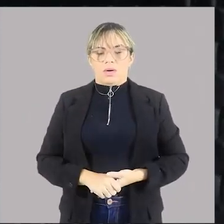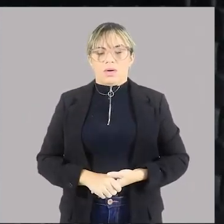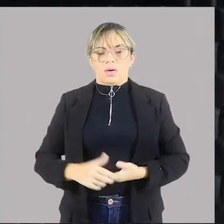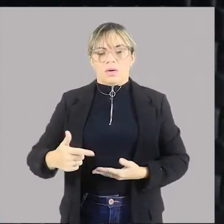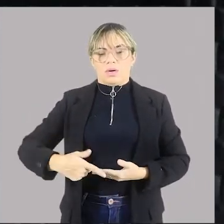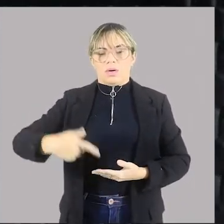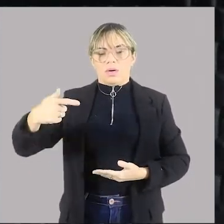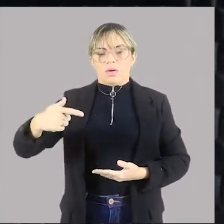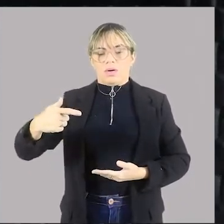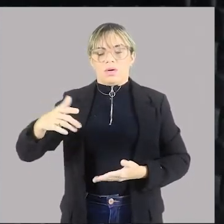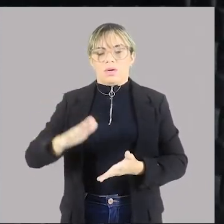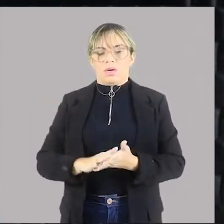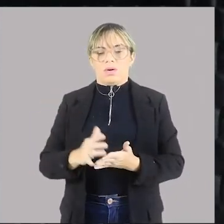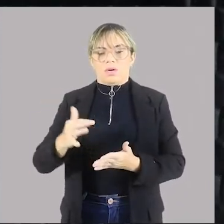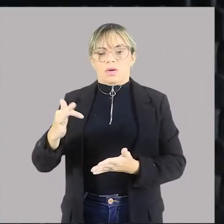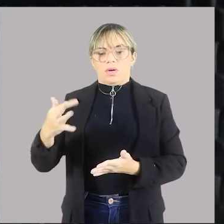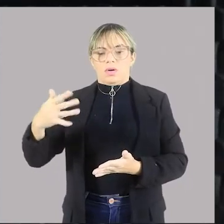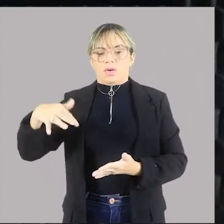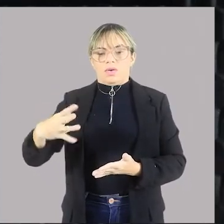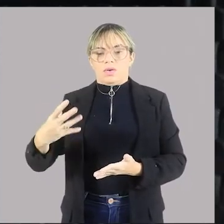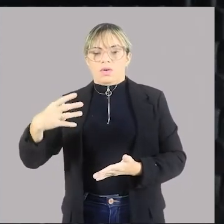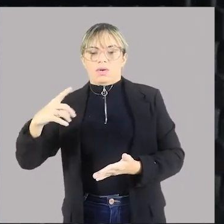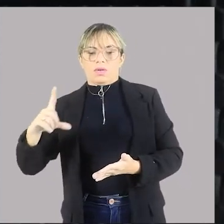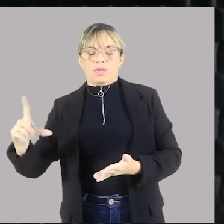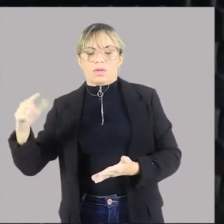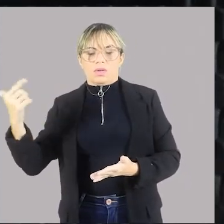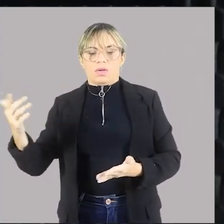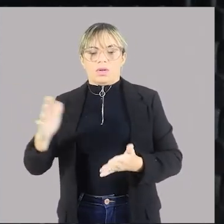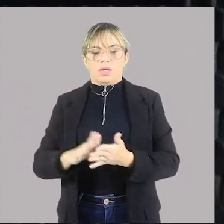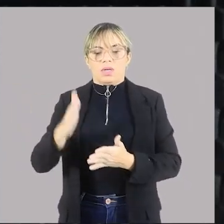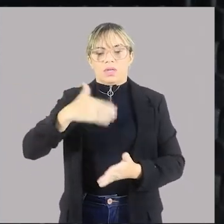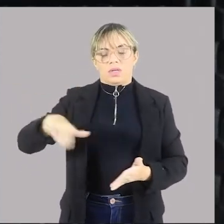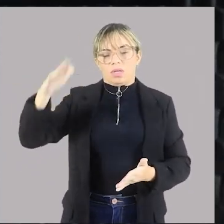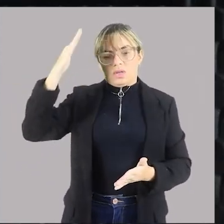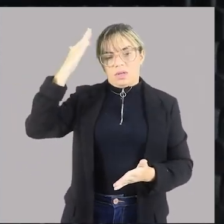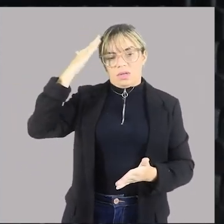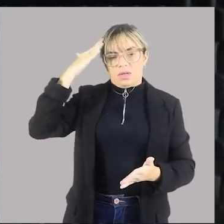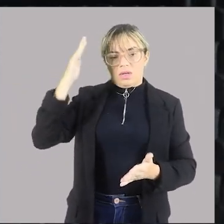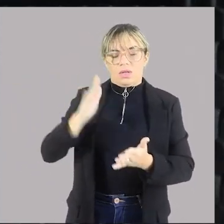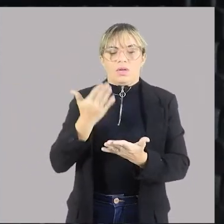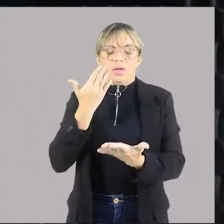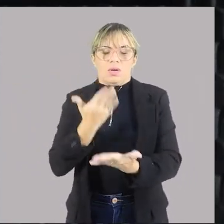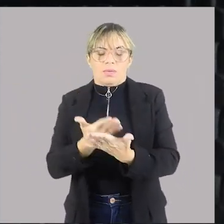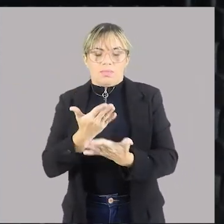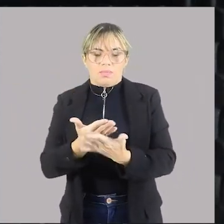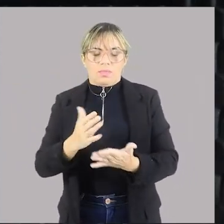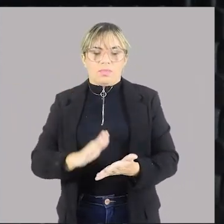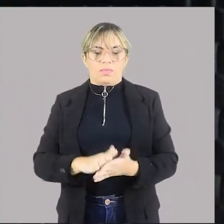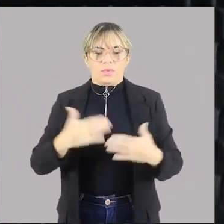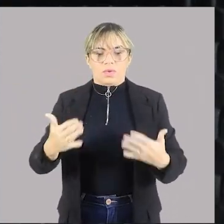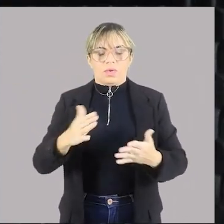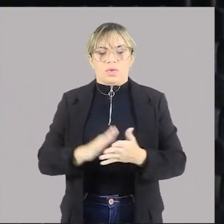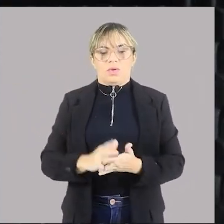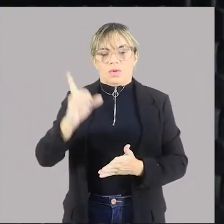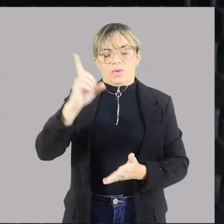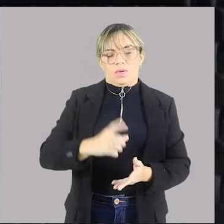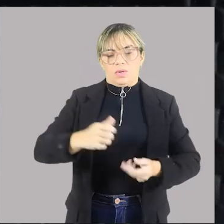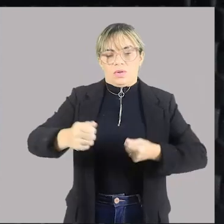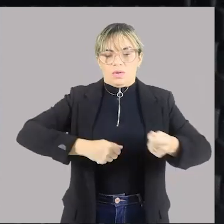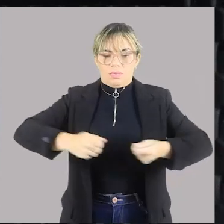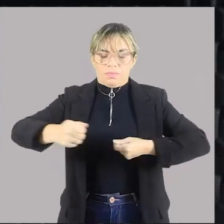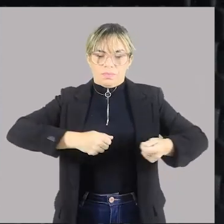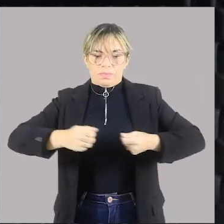critério funcional compreende que será o estudo do direito administrativo tudo aquilo que for